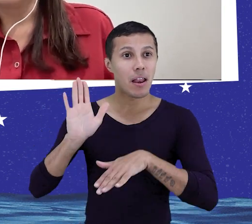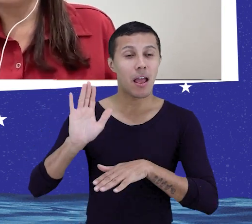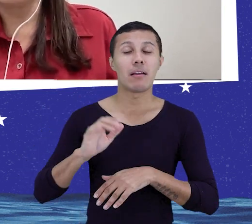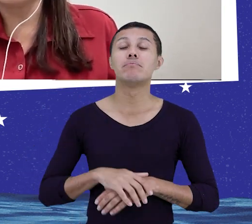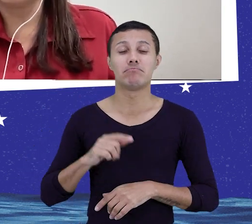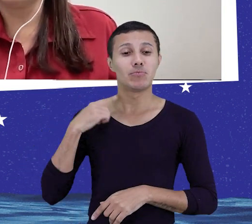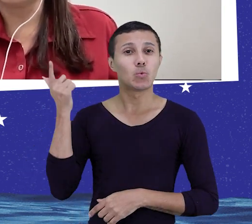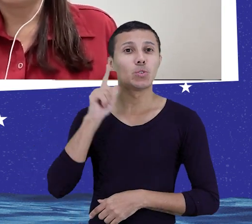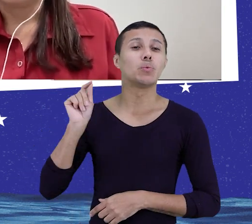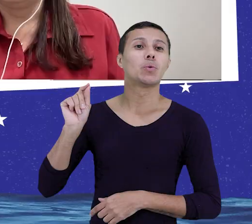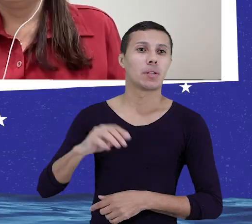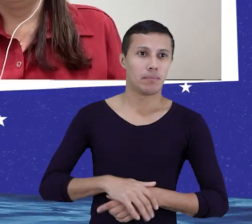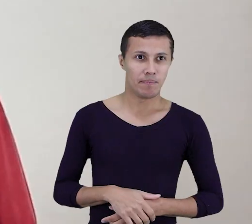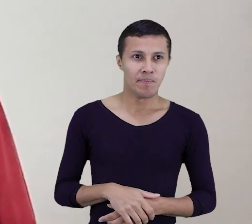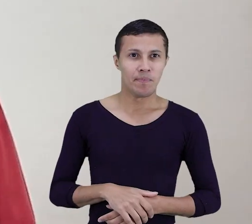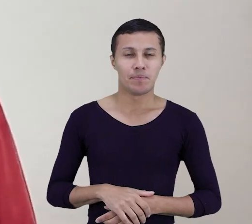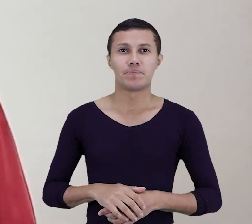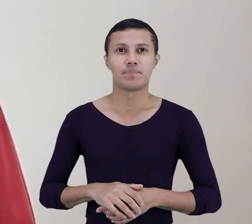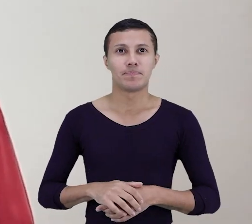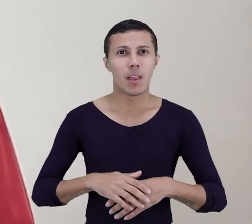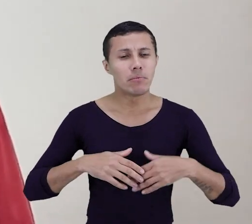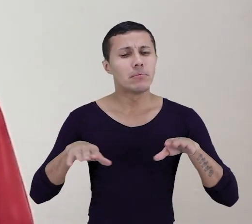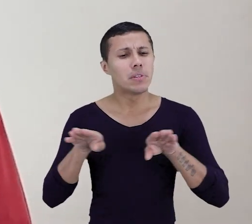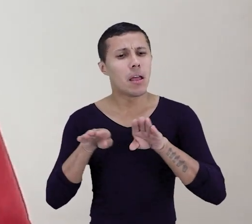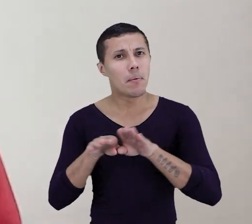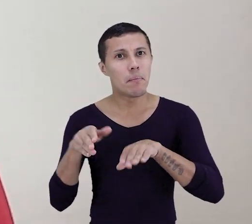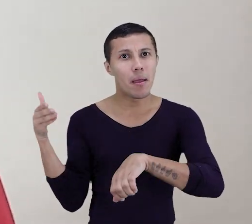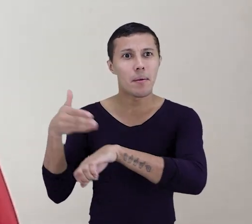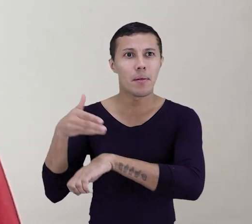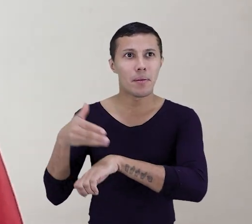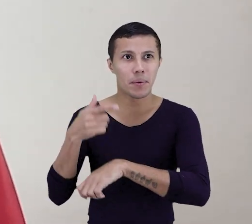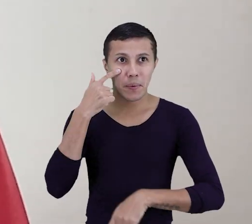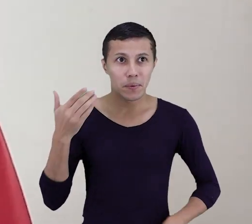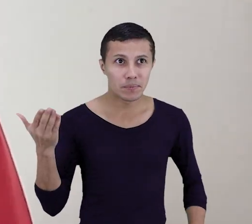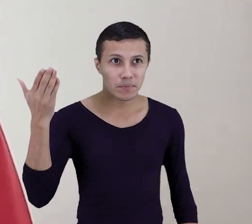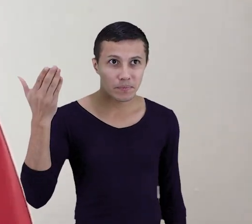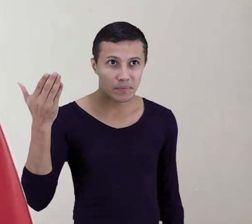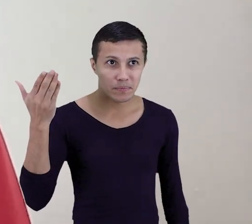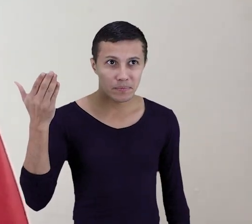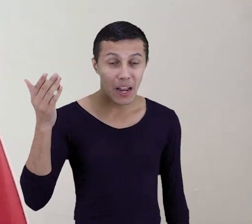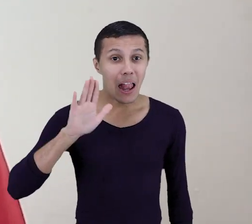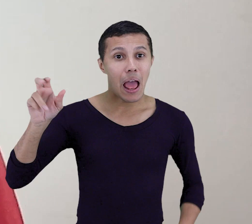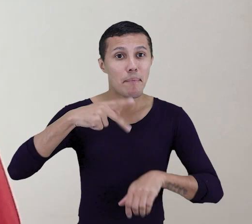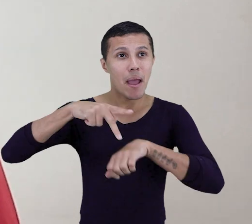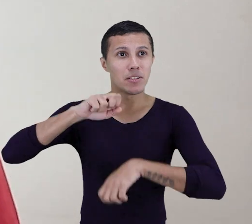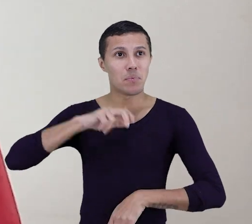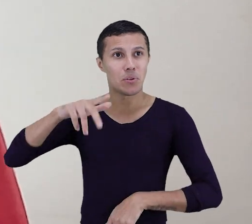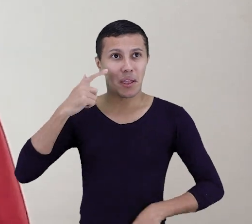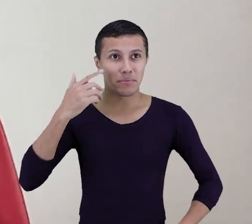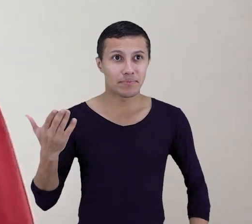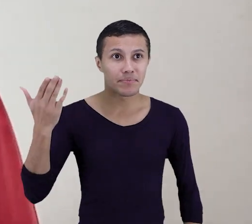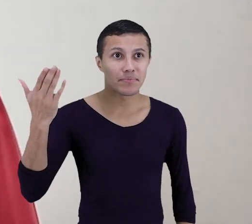Amazônia, nós conseguimos, nessa seleção também, participar do Web Summit em Portugal.